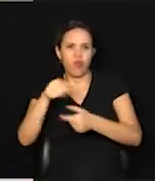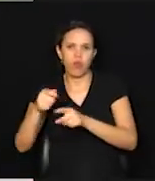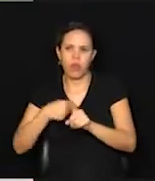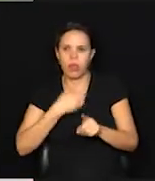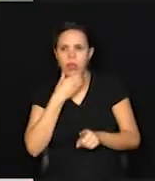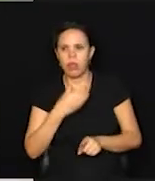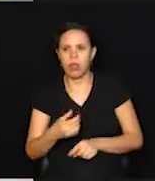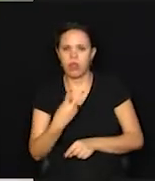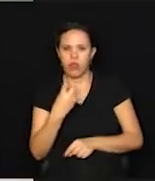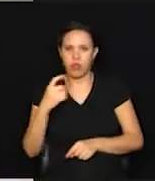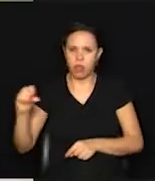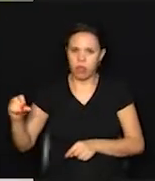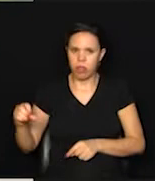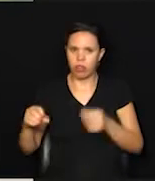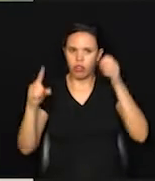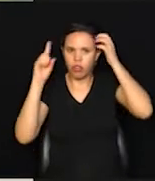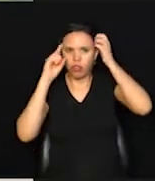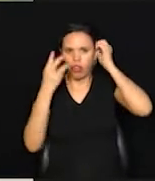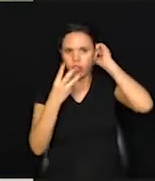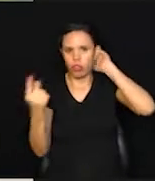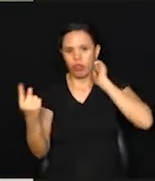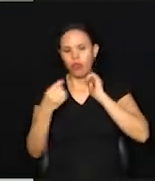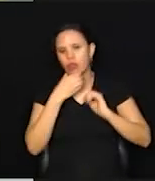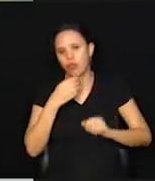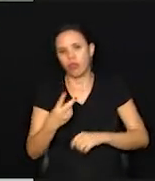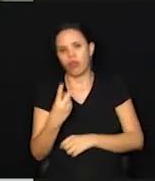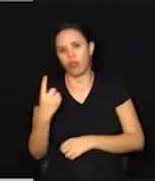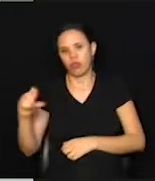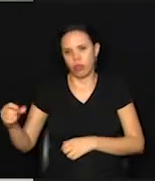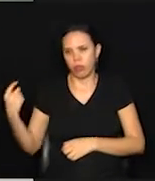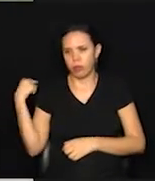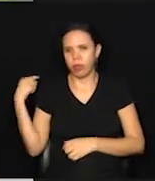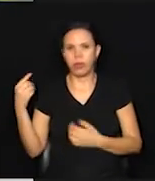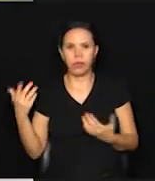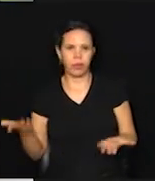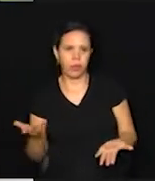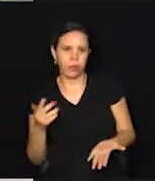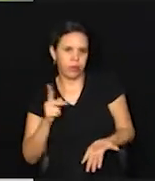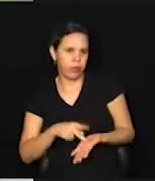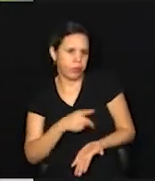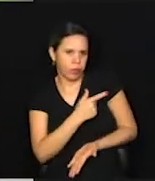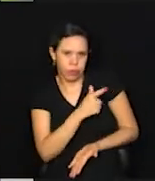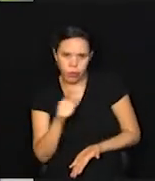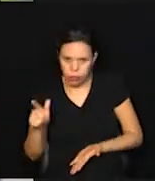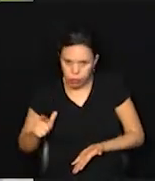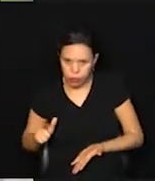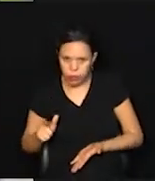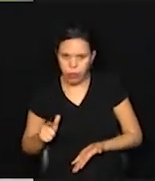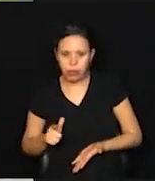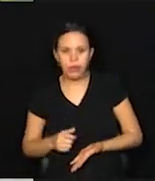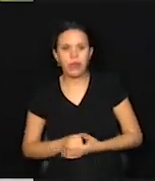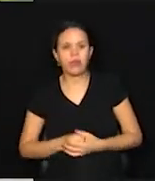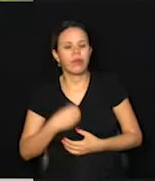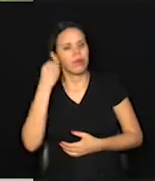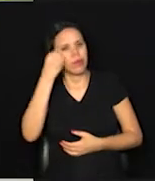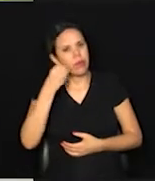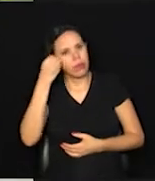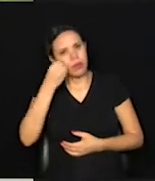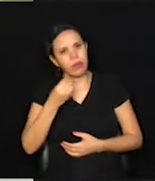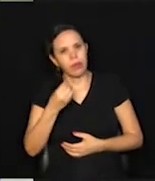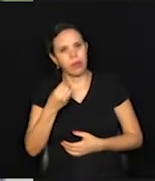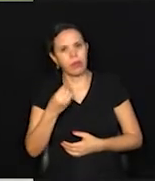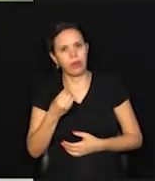de 2019, em 31 de dezembro de 2019, né? A gente, de fato, não tinha experiência, ou